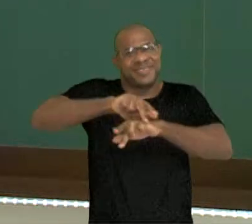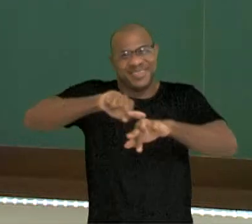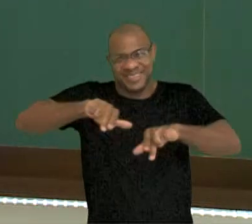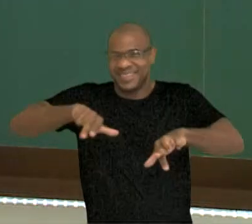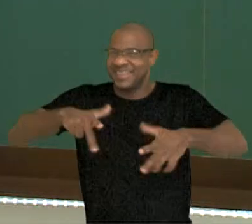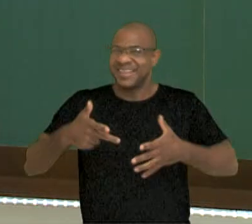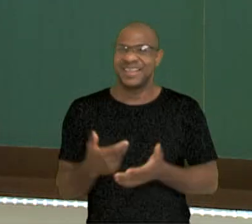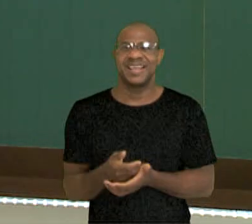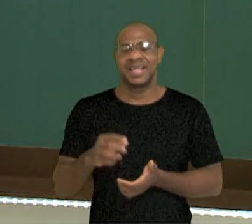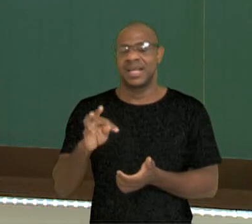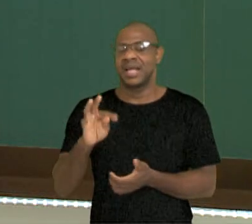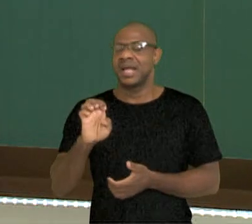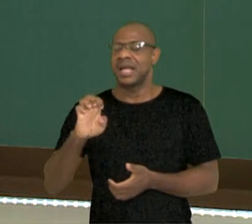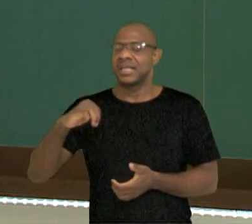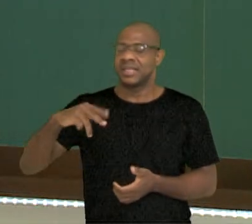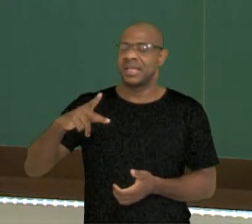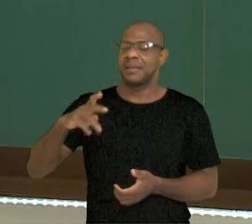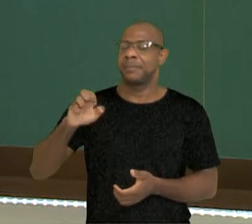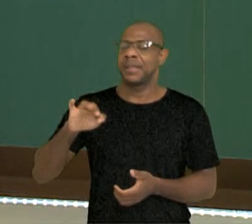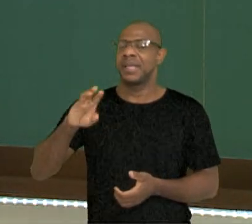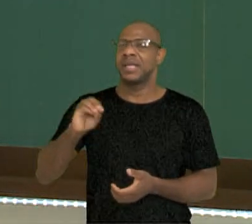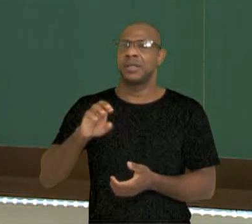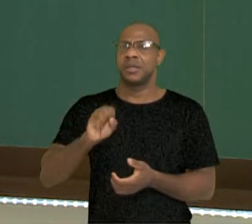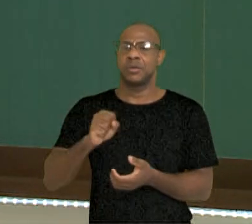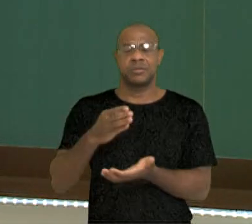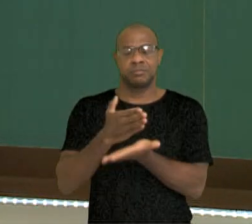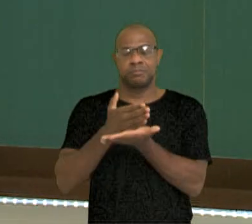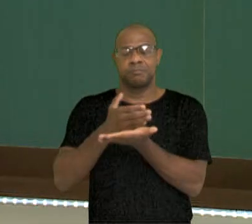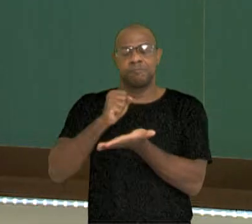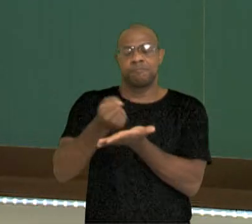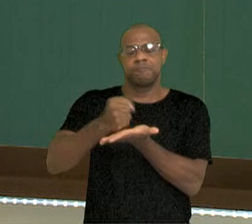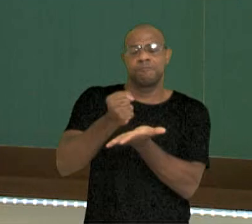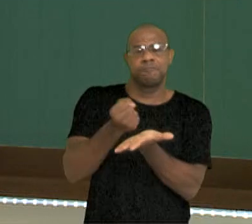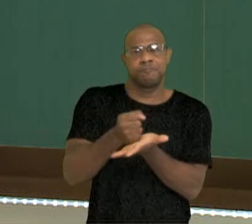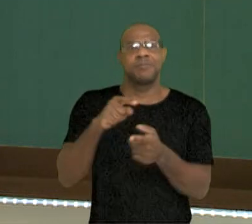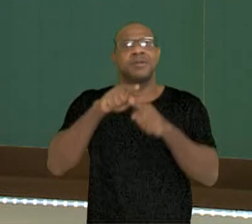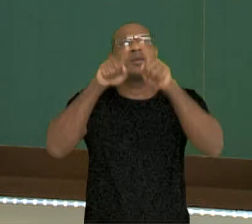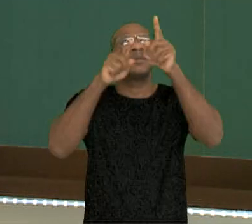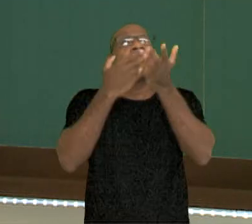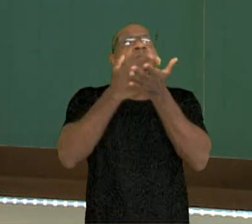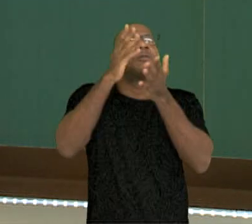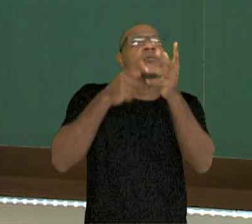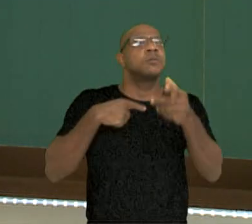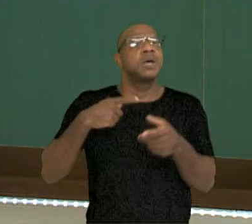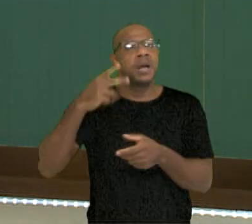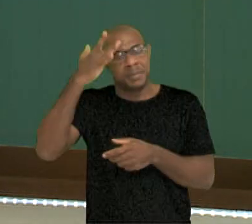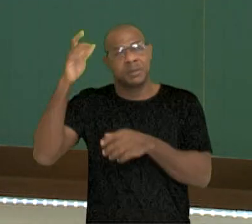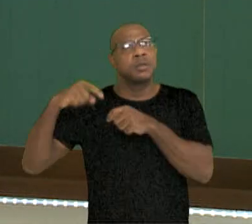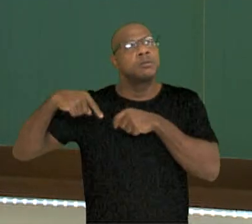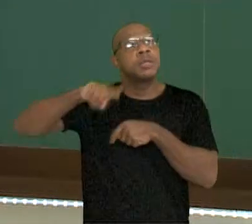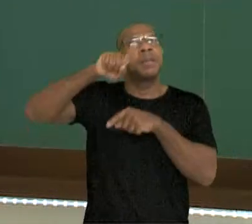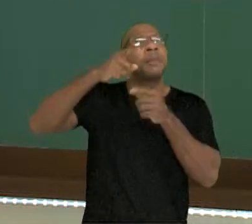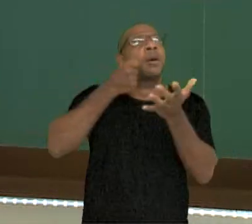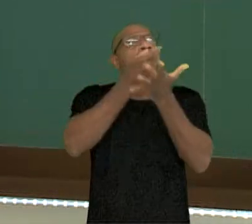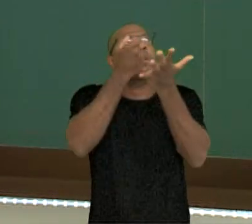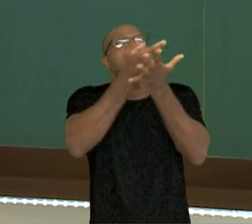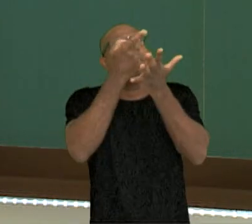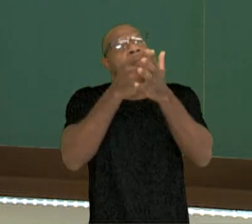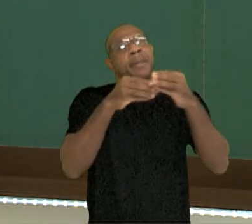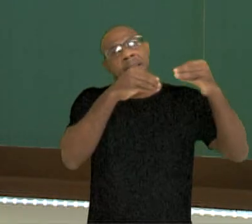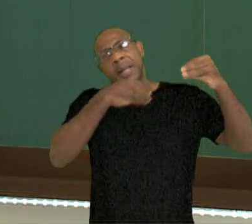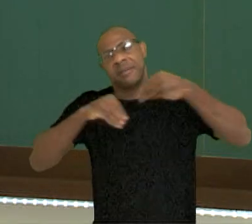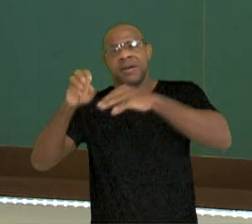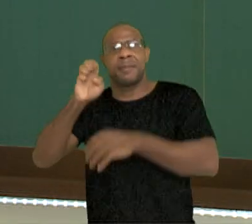faziam os caminhos pelo rio, né? Então a gente vai ter essa expansão ali territorial a partir das